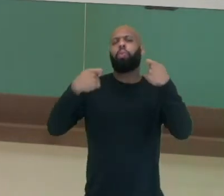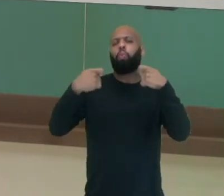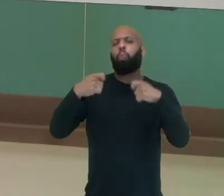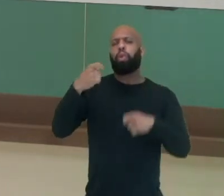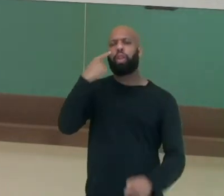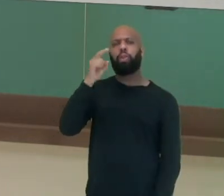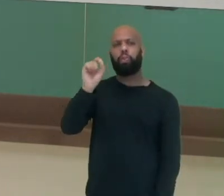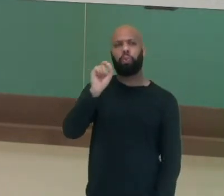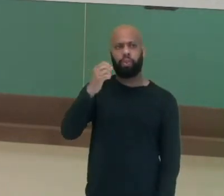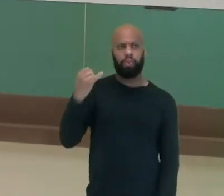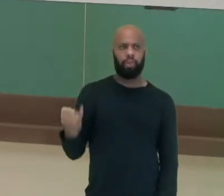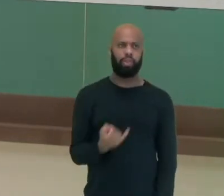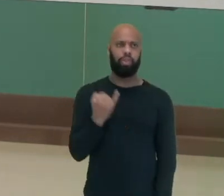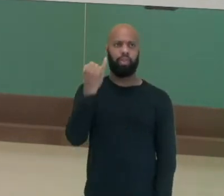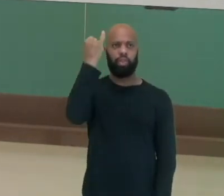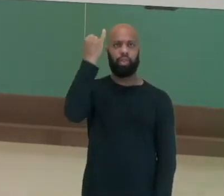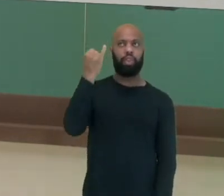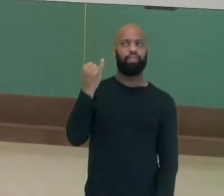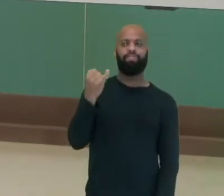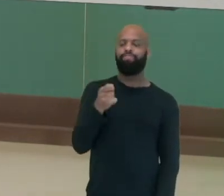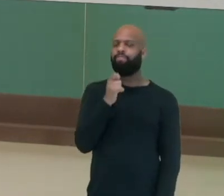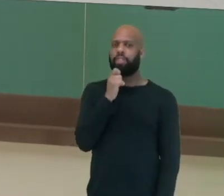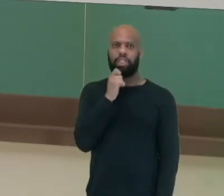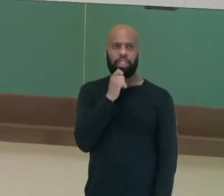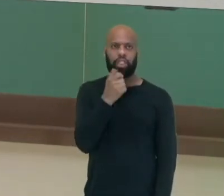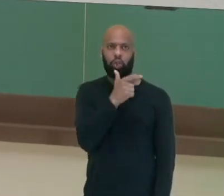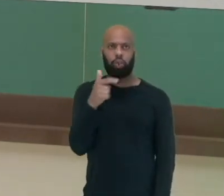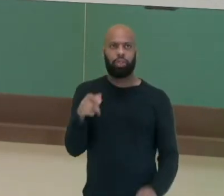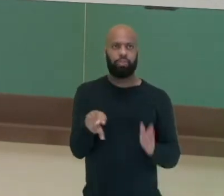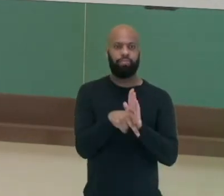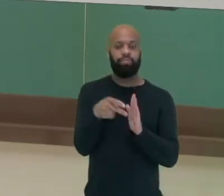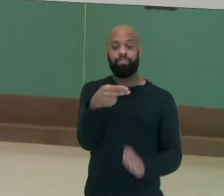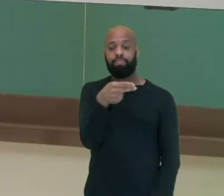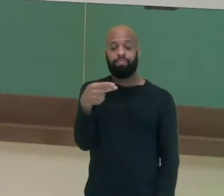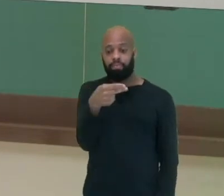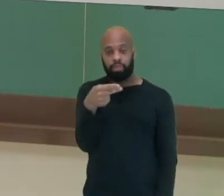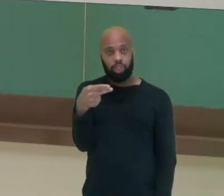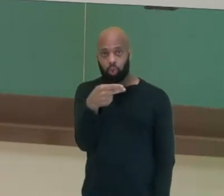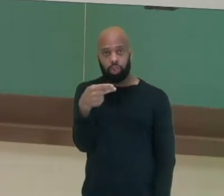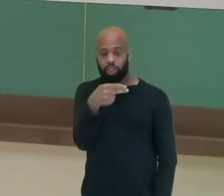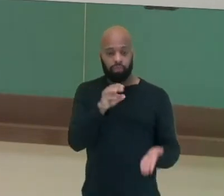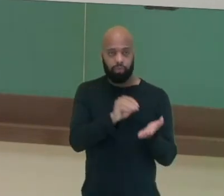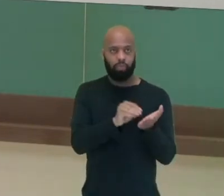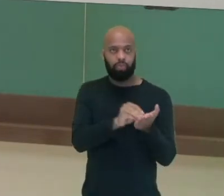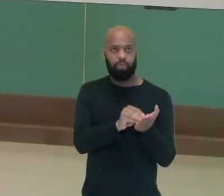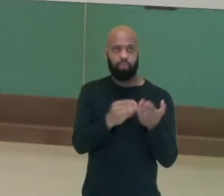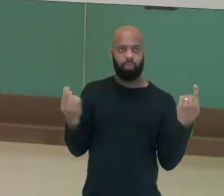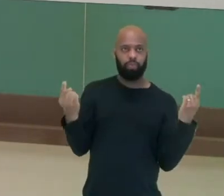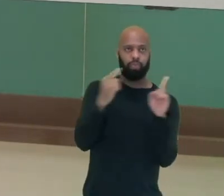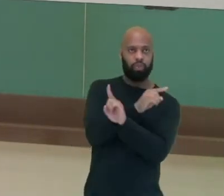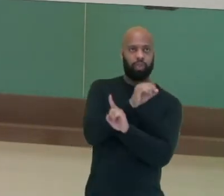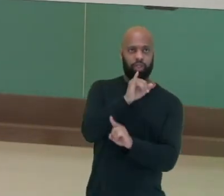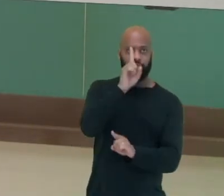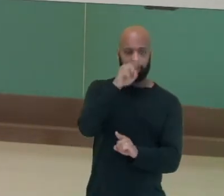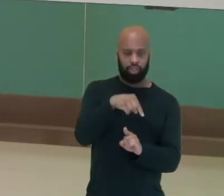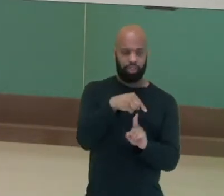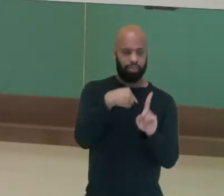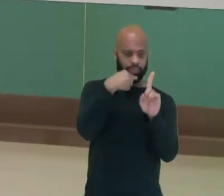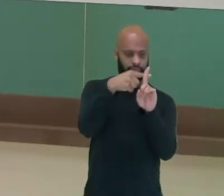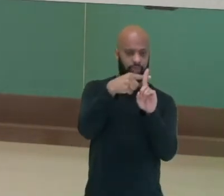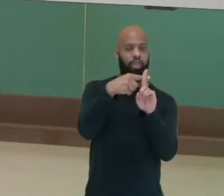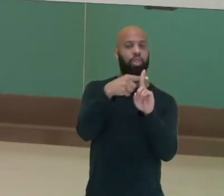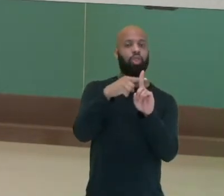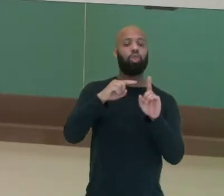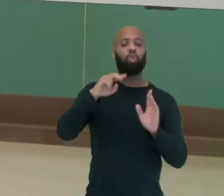pensar? Professor, eu não tenho uma igualdade de logaritmo, então vou usar o caminho inverso. Tá somando? Propriedade do